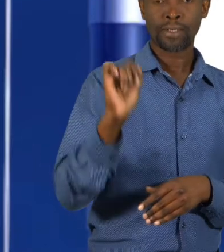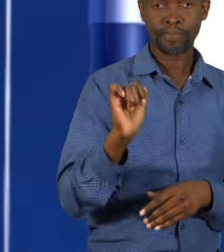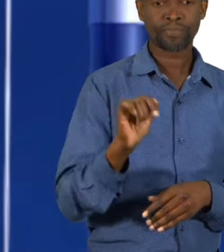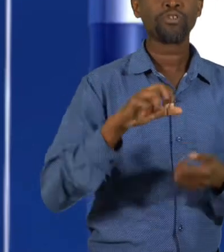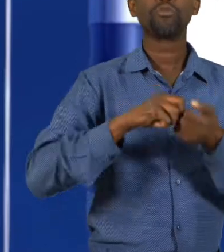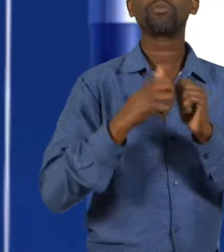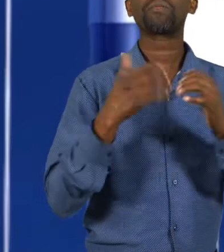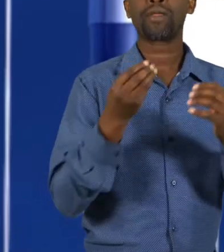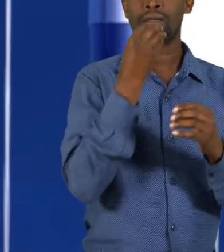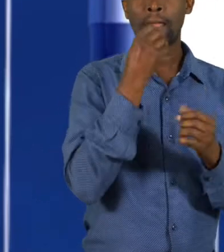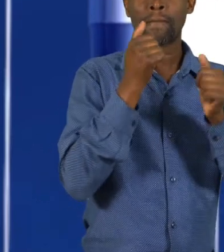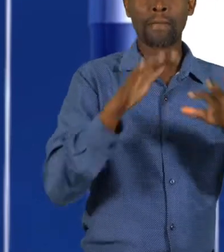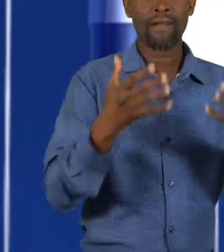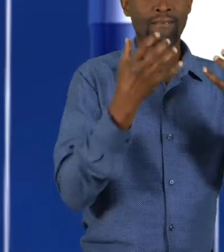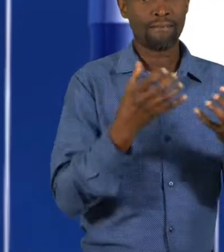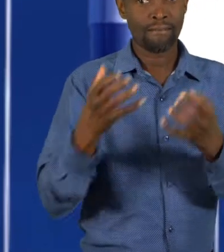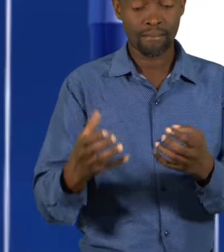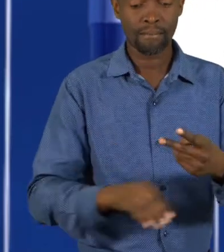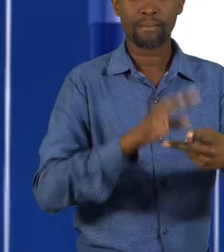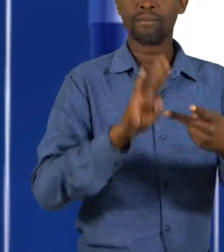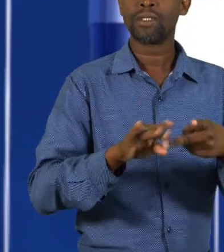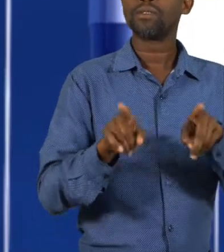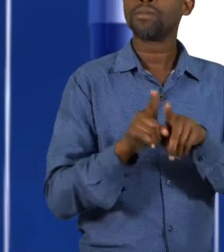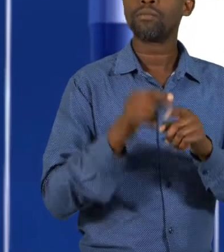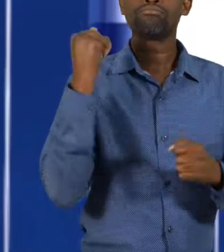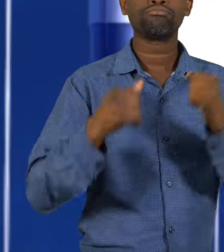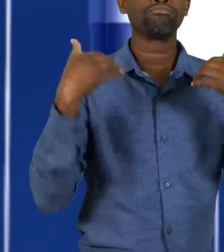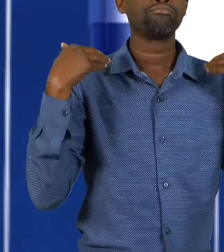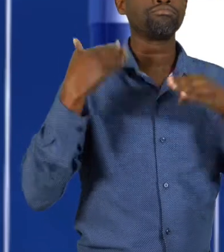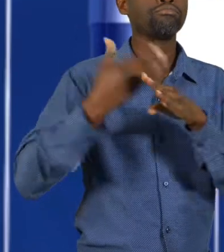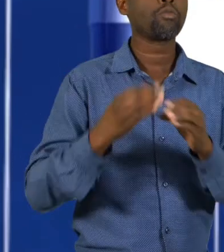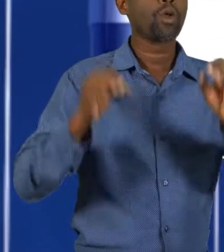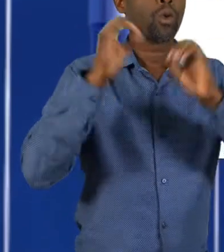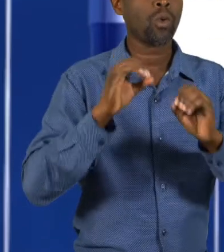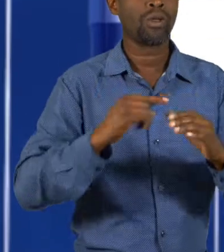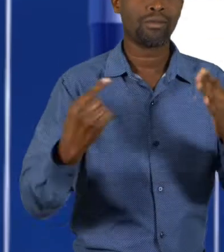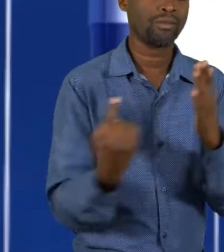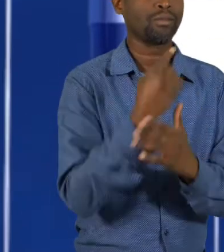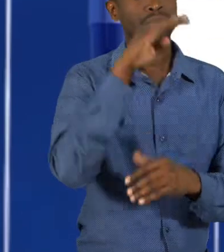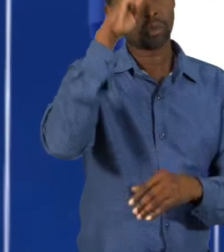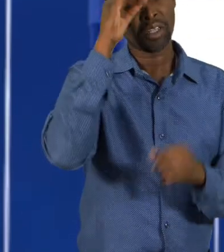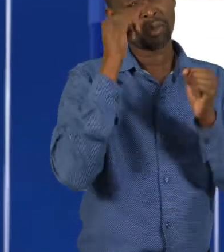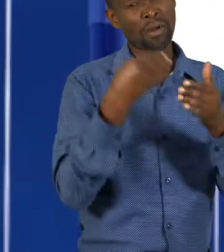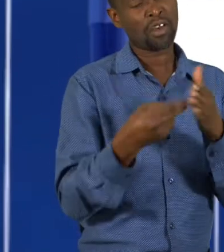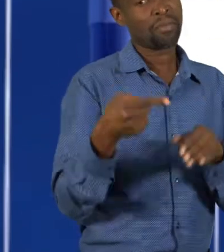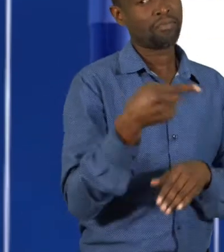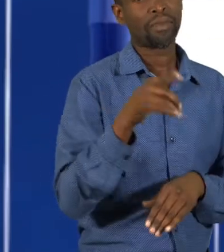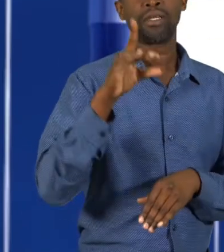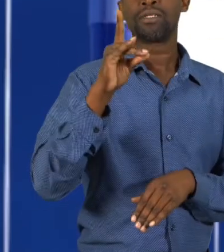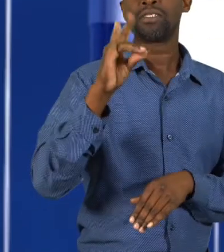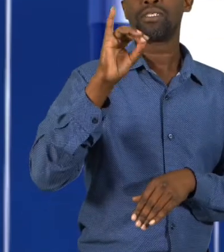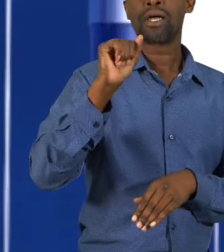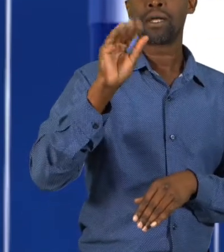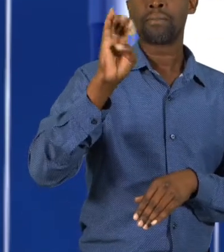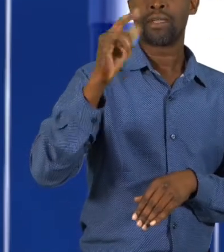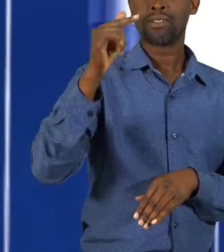sendo os maus hábitos alimentares e a falta de exercícios físicos as principais causas da doença.